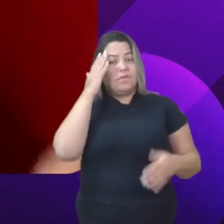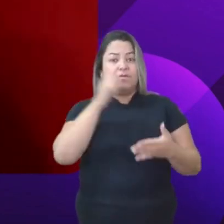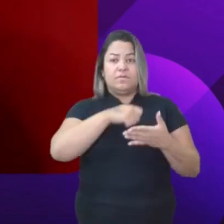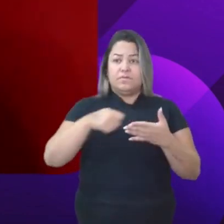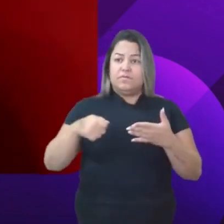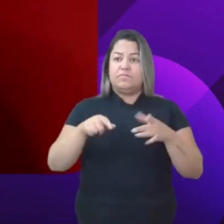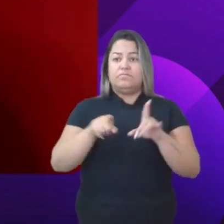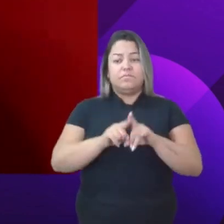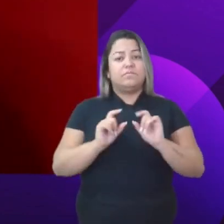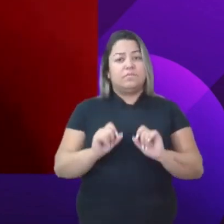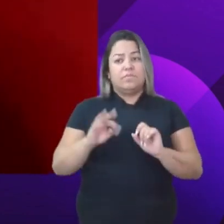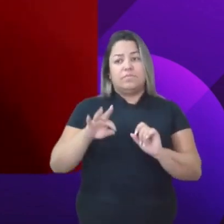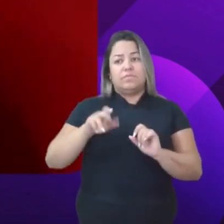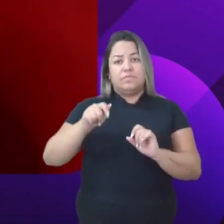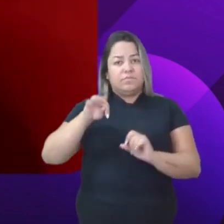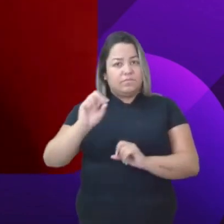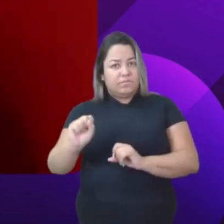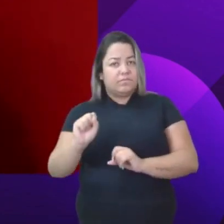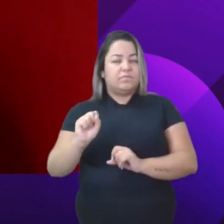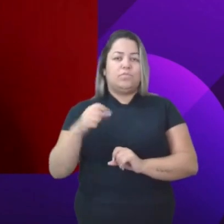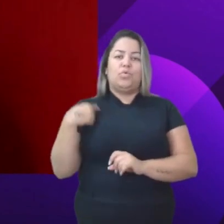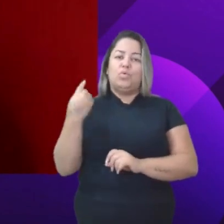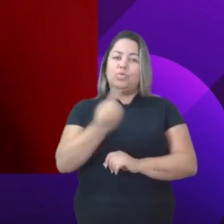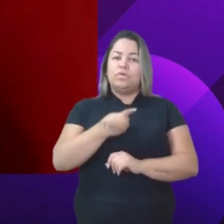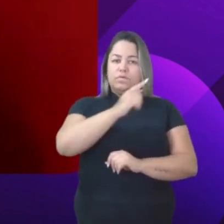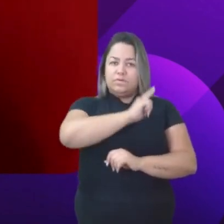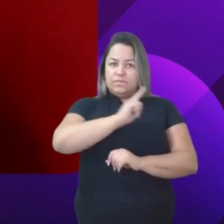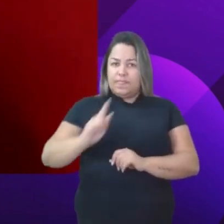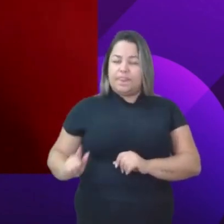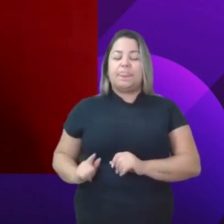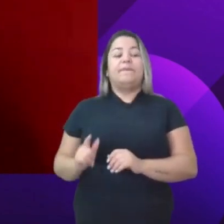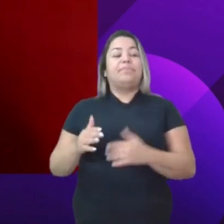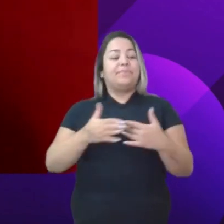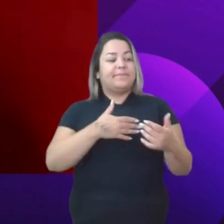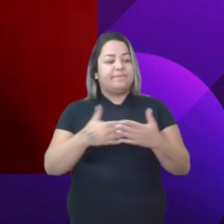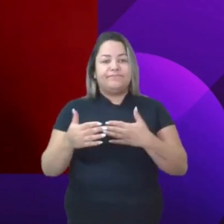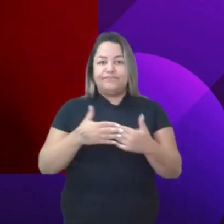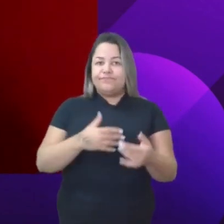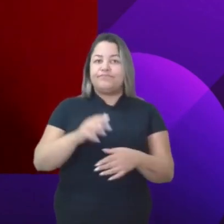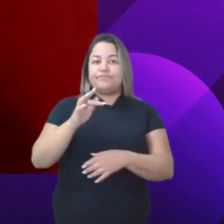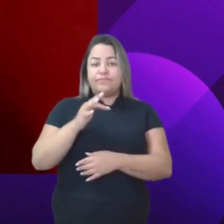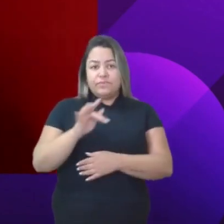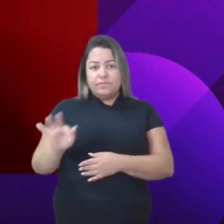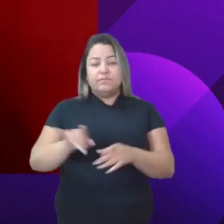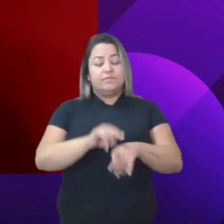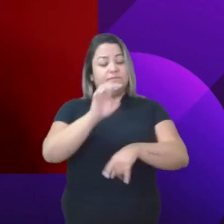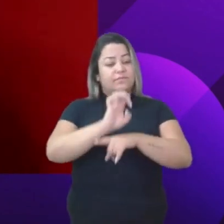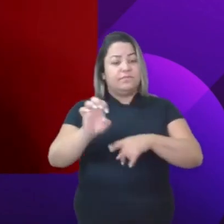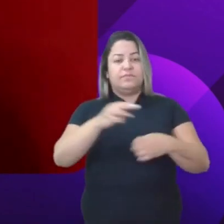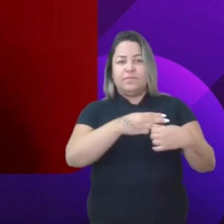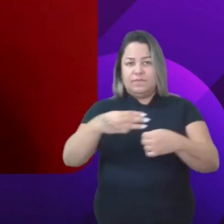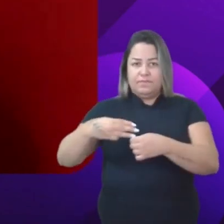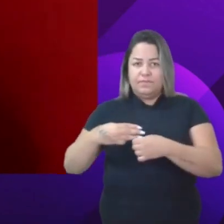nos tratados, saber o que o nosso governo, tanto o governo federal, estadual e